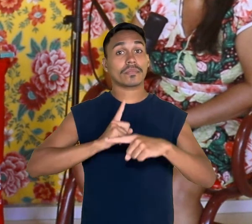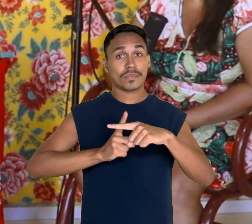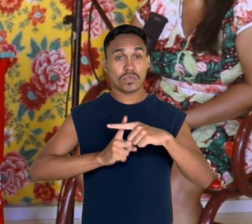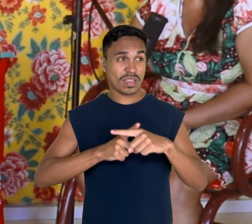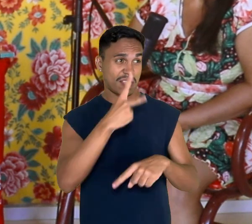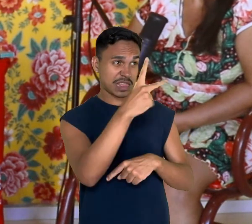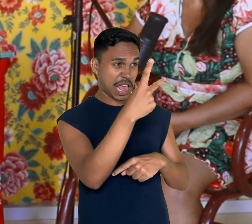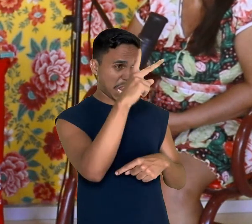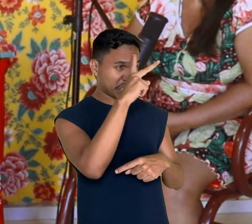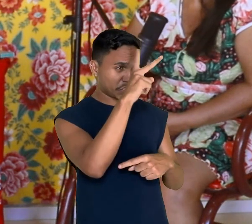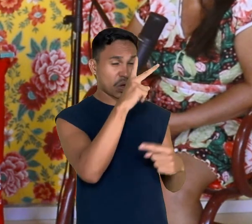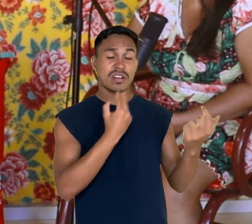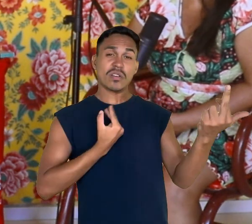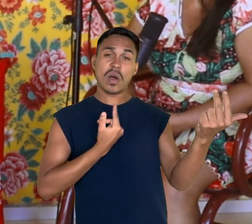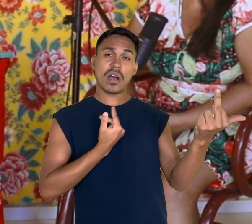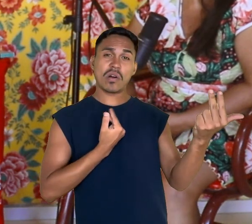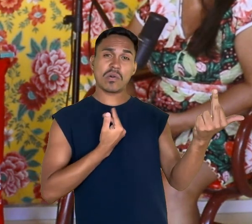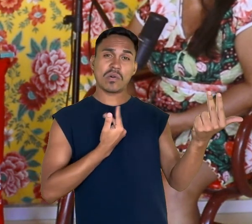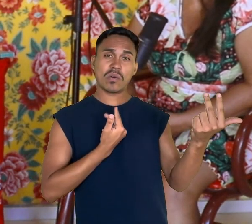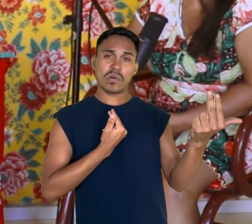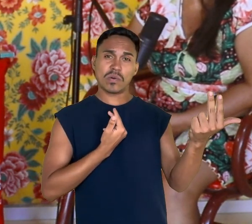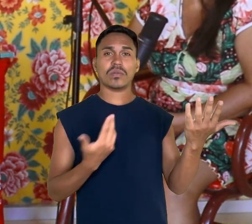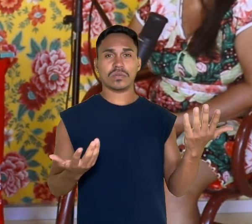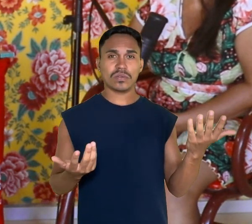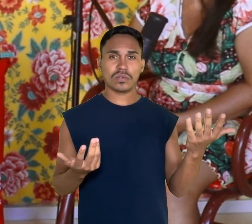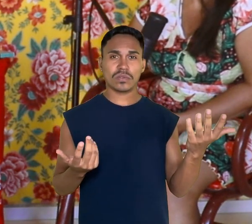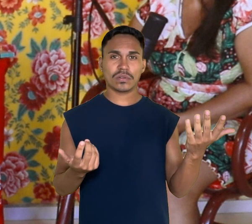Porque a história que ela conta é a mesma que eu conto.